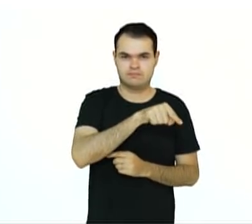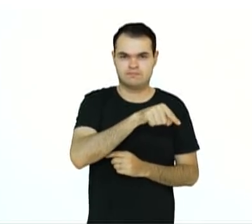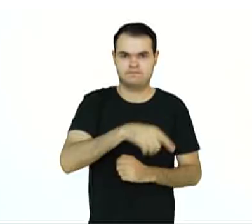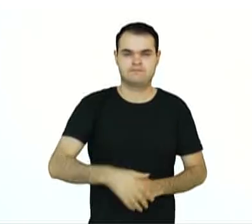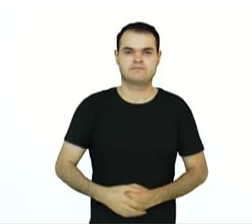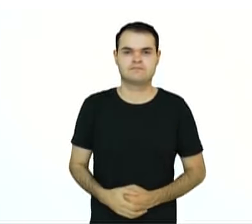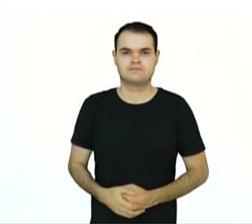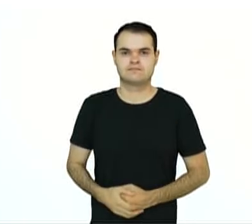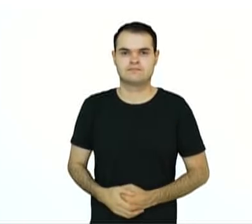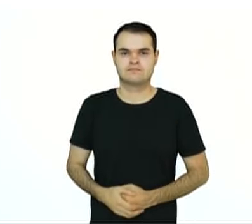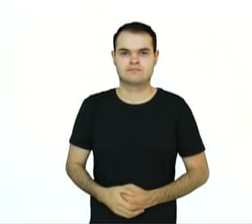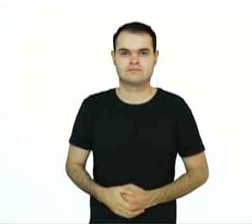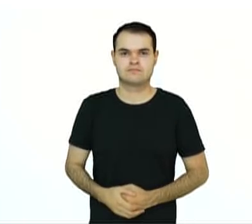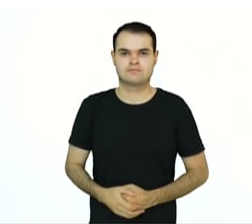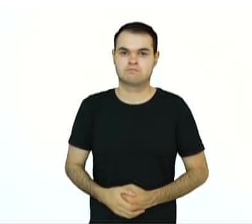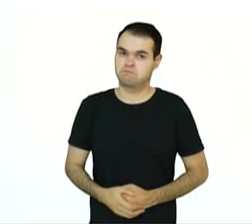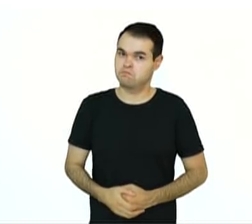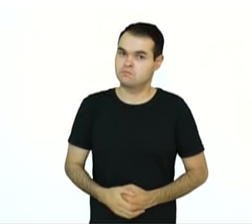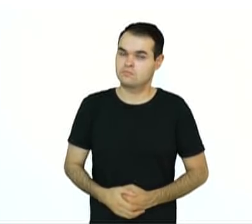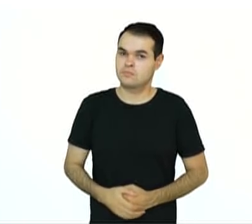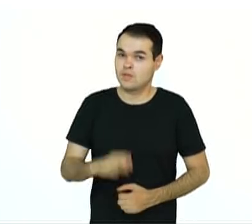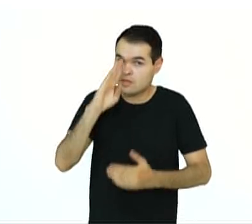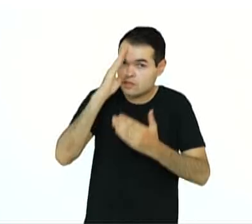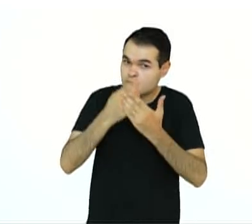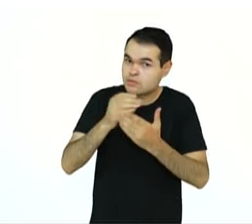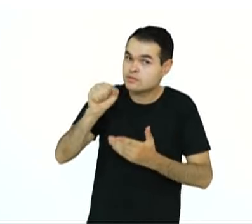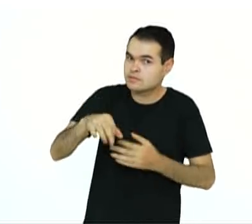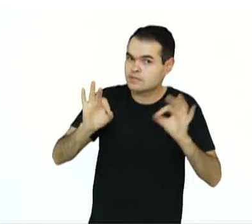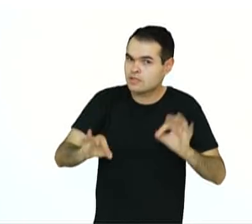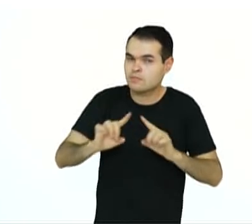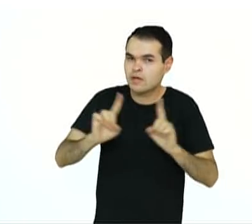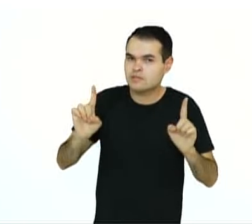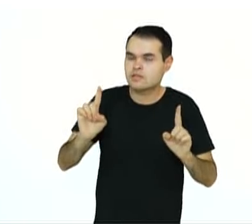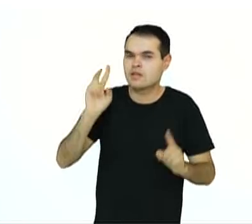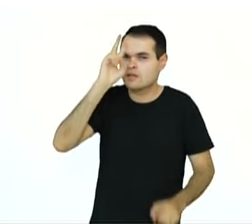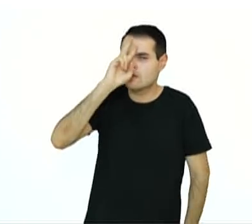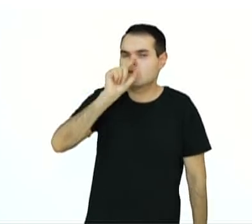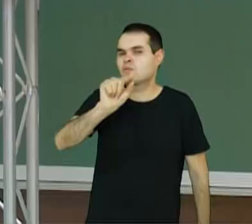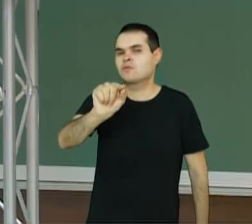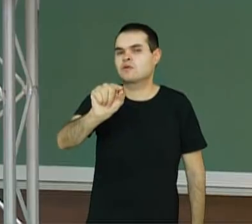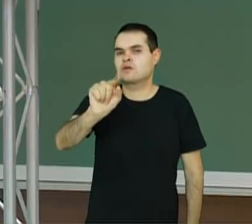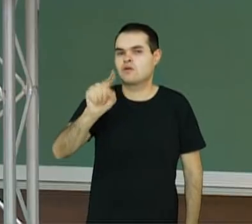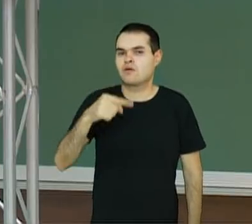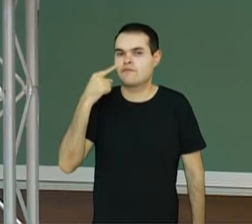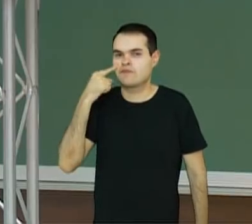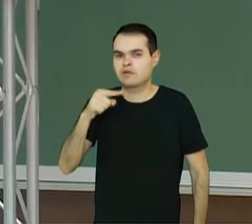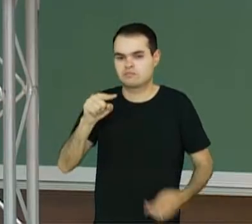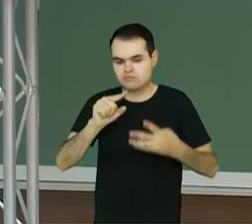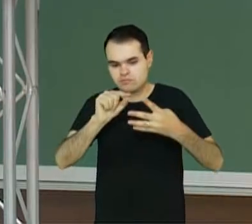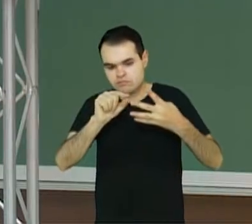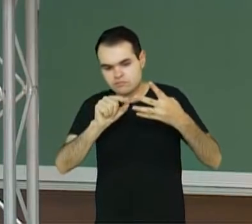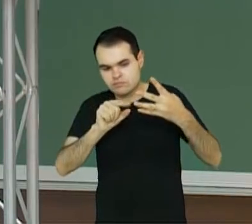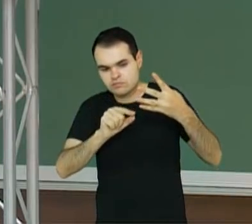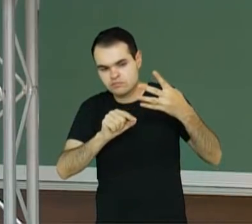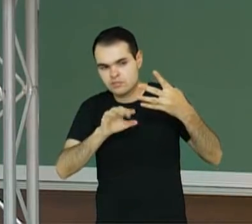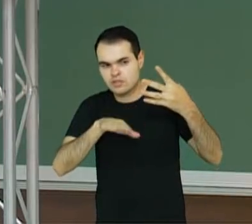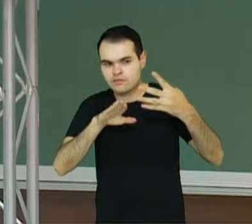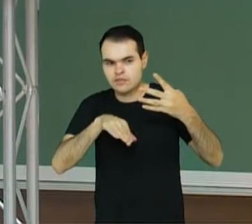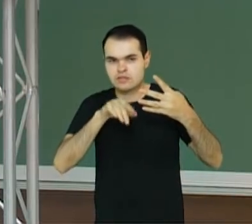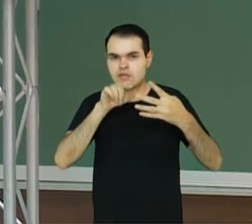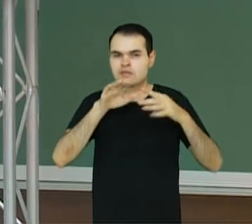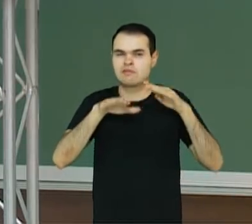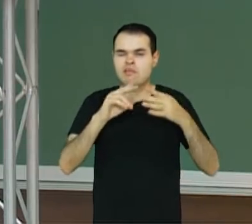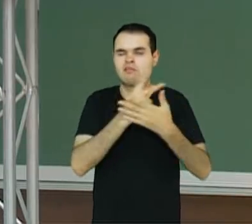menor. A princípio, essa alternativa está correta. Mas lembra do que a gente já comentou? Olha as outras alternativas para ver se não tem furo em nenhuma